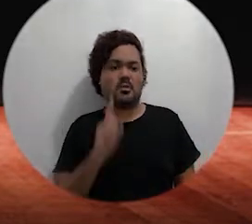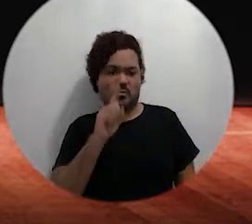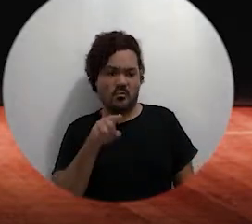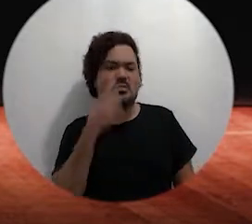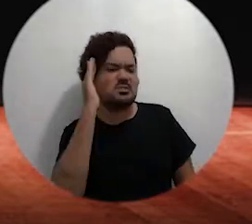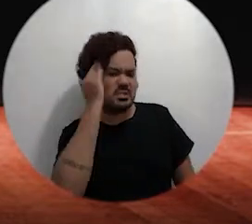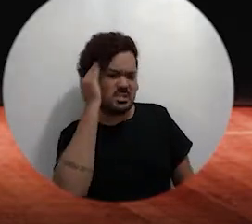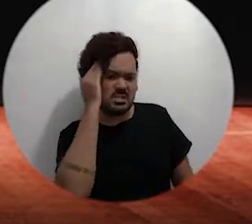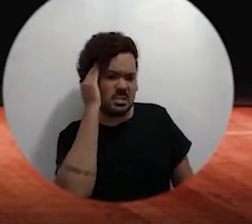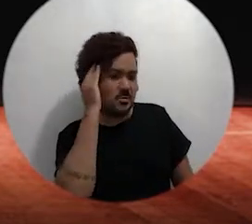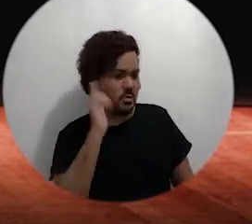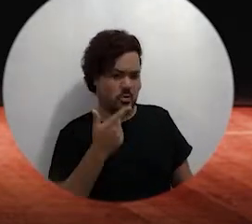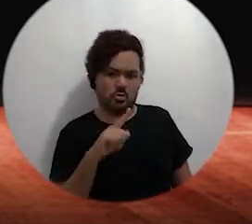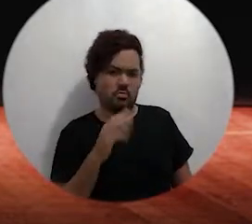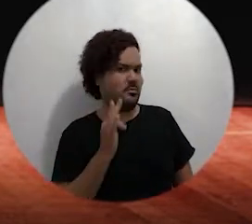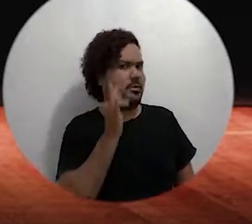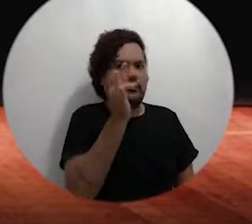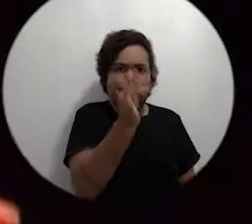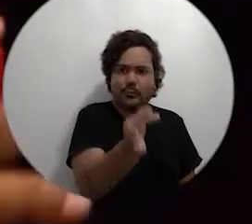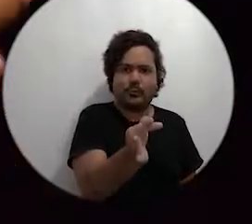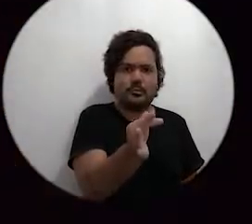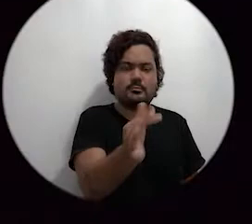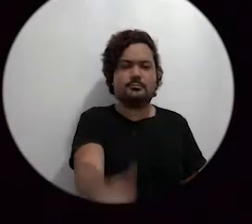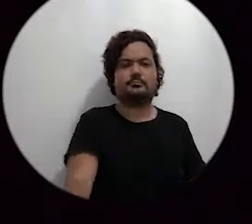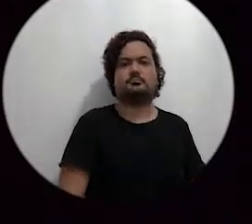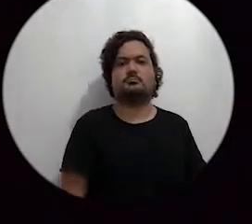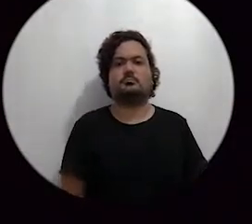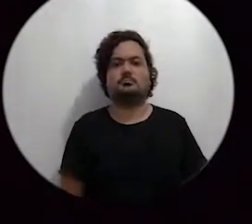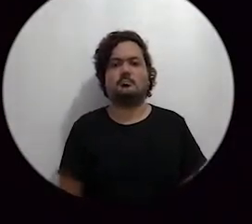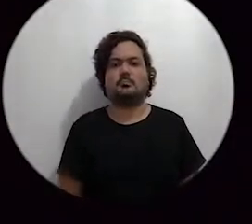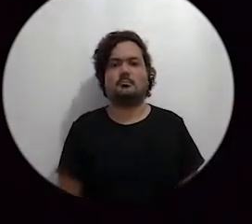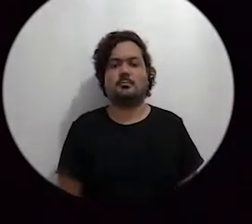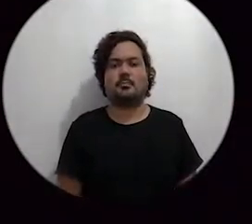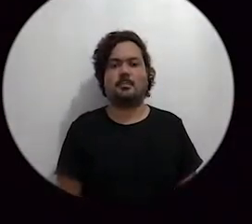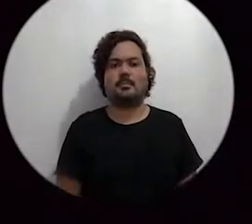Você sabe que isso não dá futuro, né?